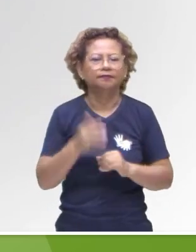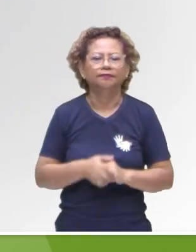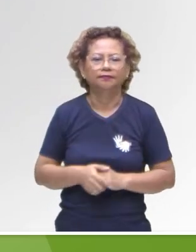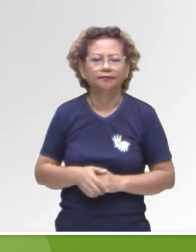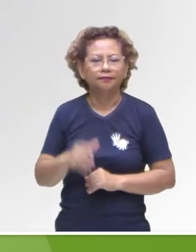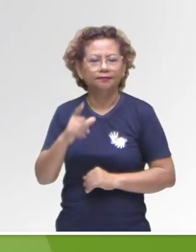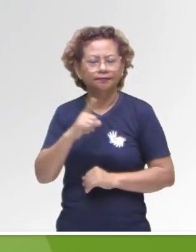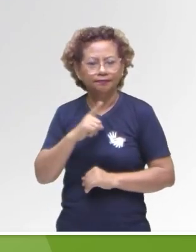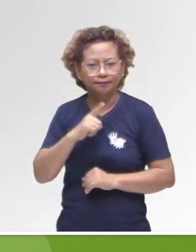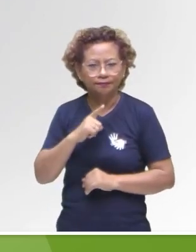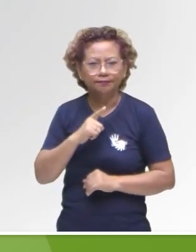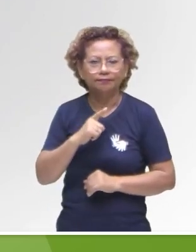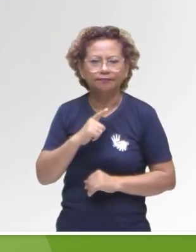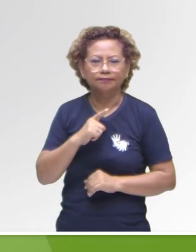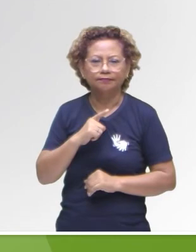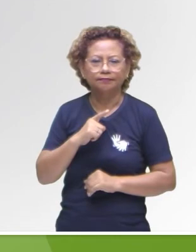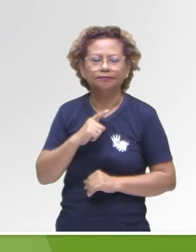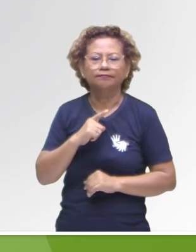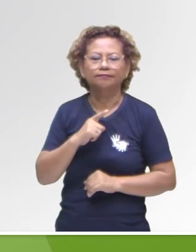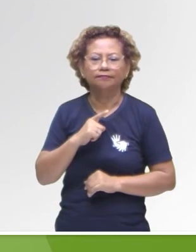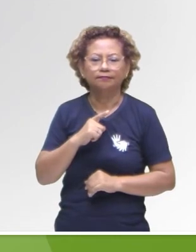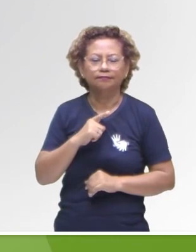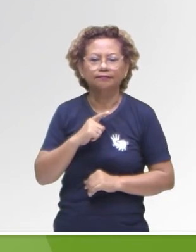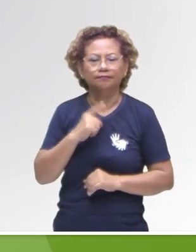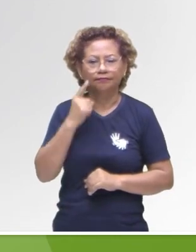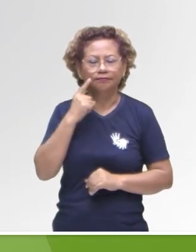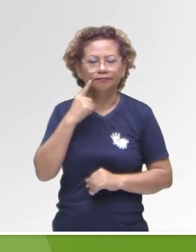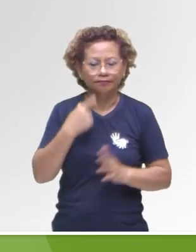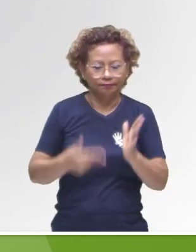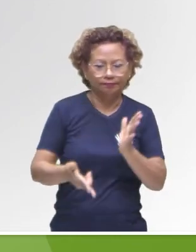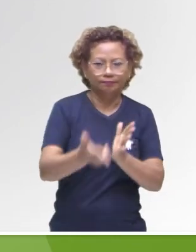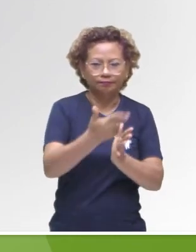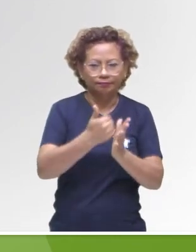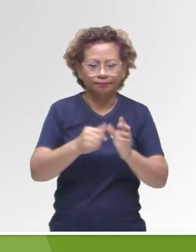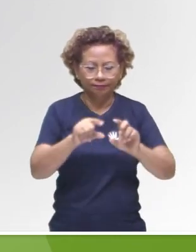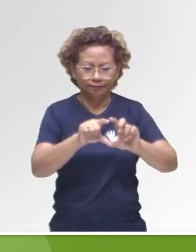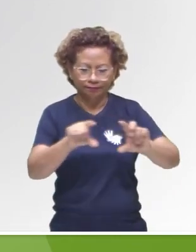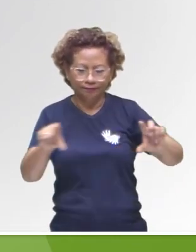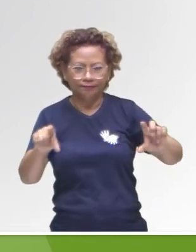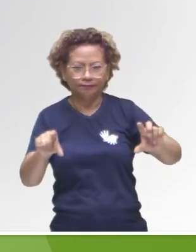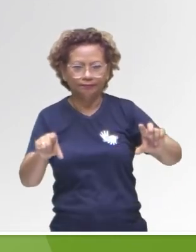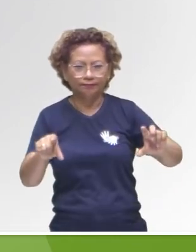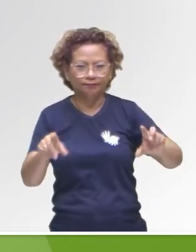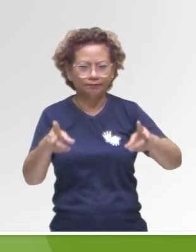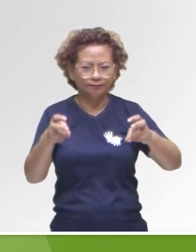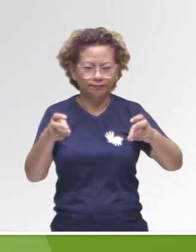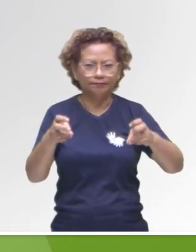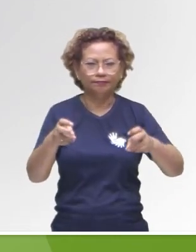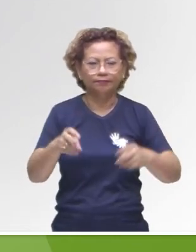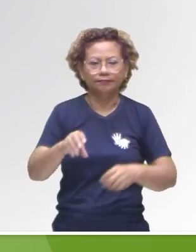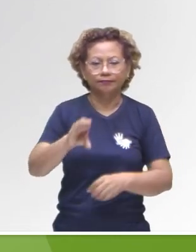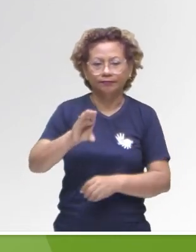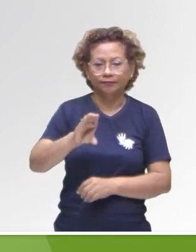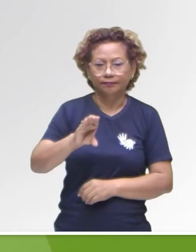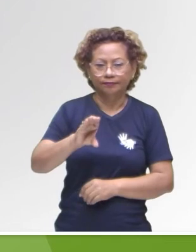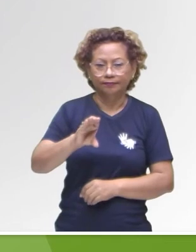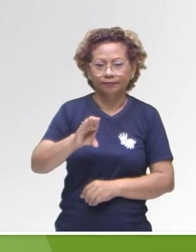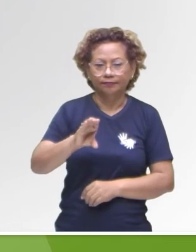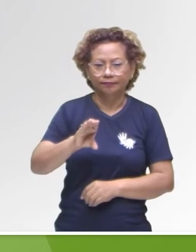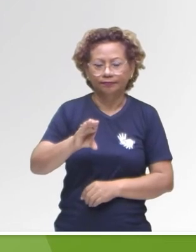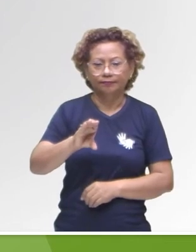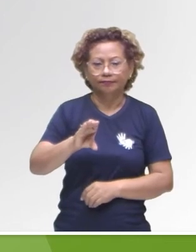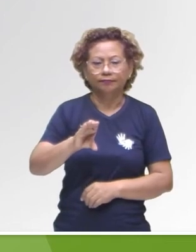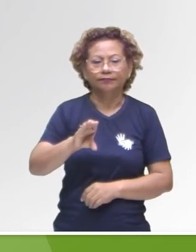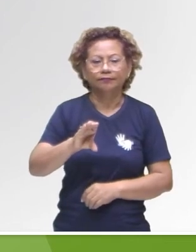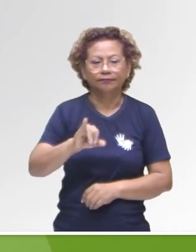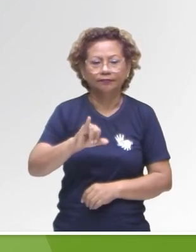associação de capacitores em série, ela está aí desenhada, onde o C1 vale 3 microfarad, o C2 vale